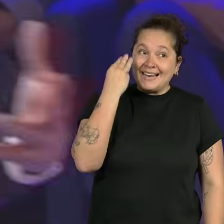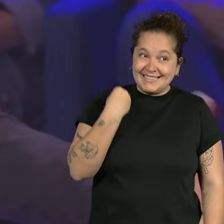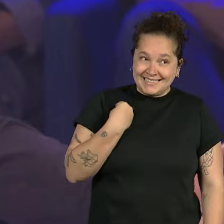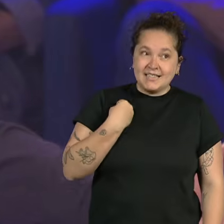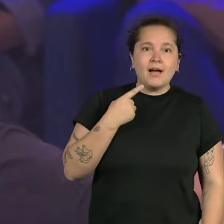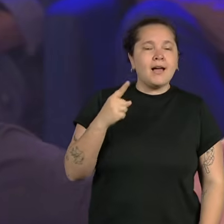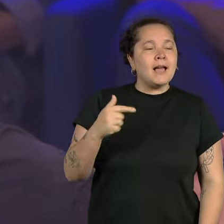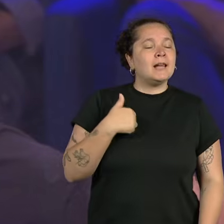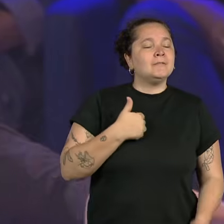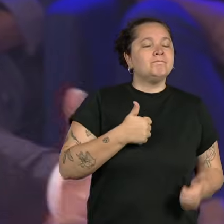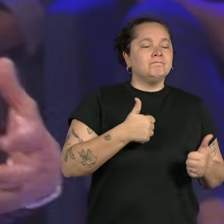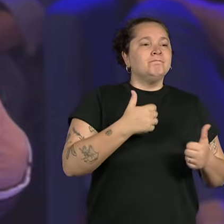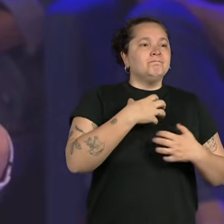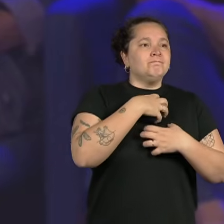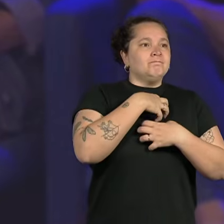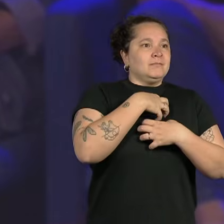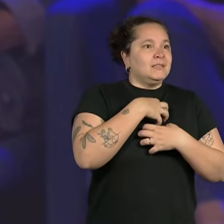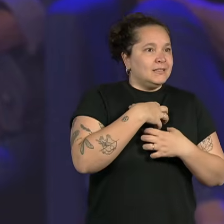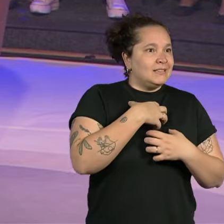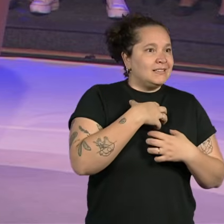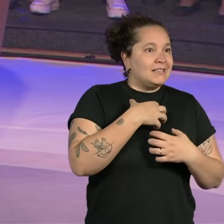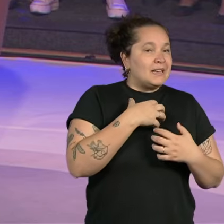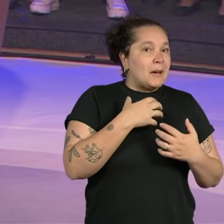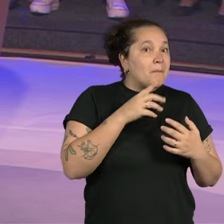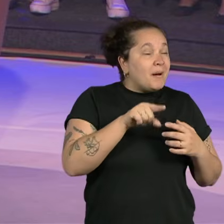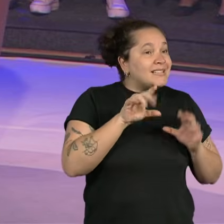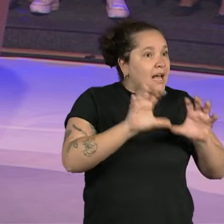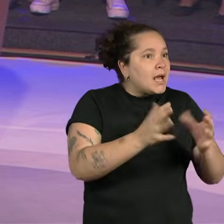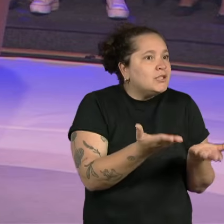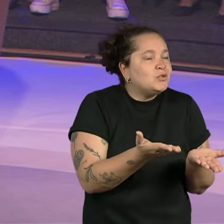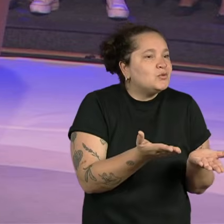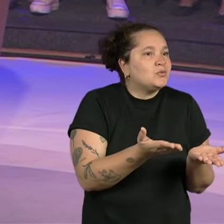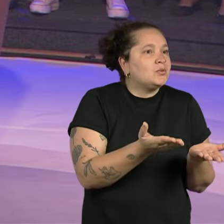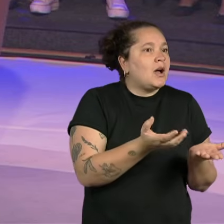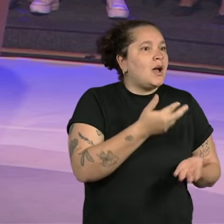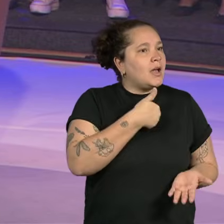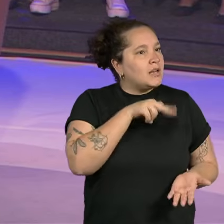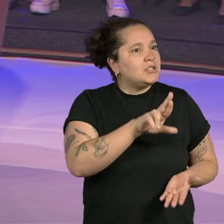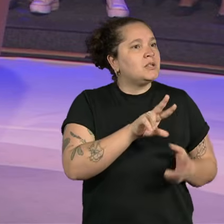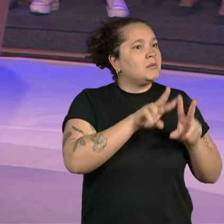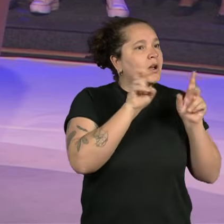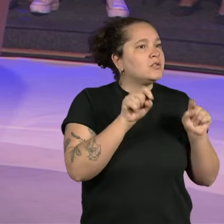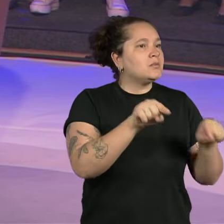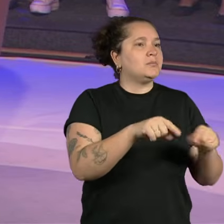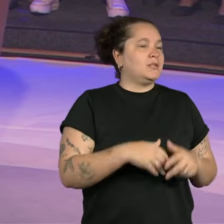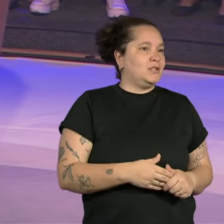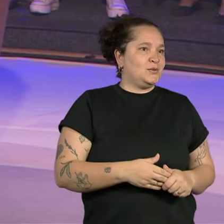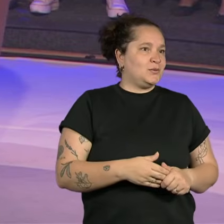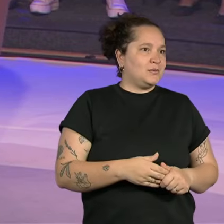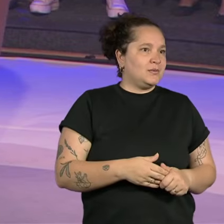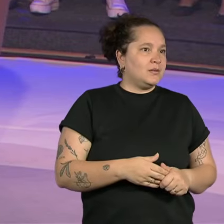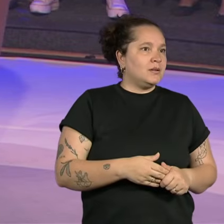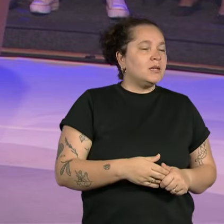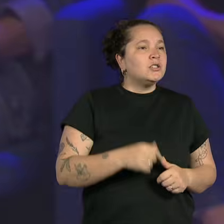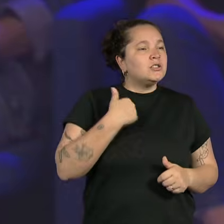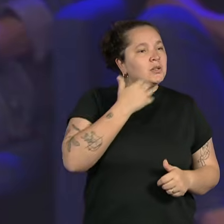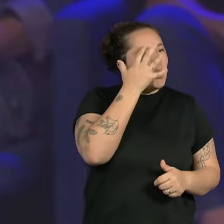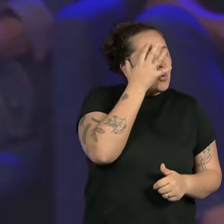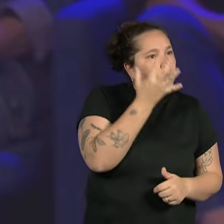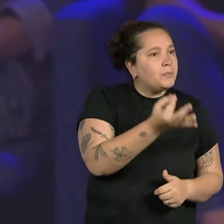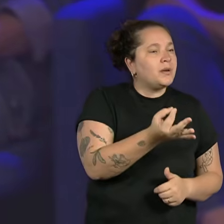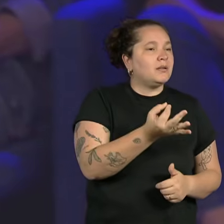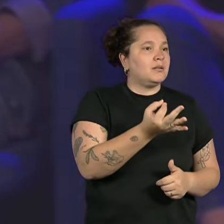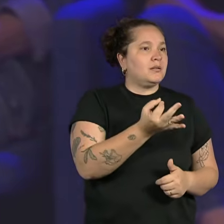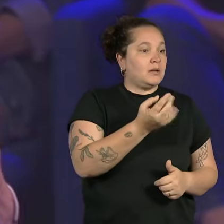no momento que negou Jesus, né? Mas é disso que é feito a boa religião, dessa dimensão da compreensão de que